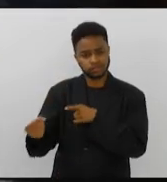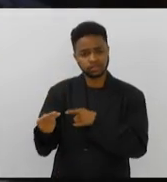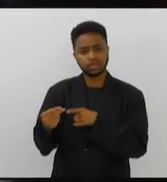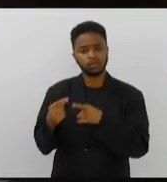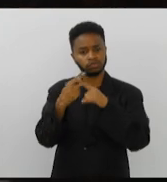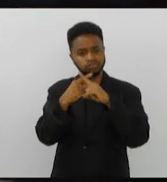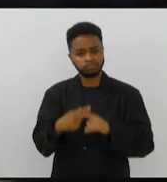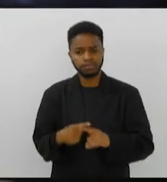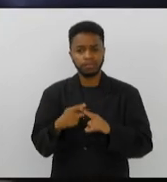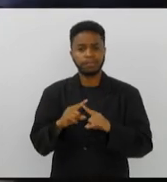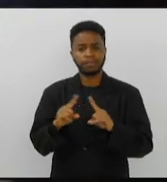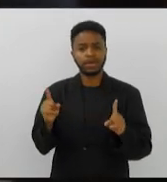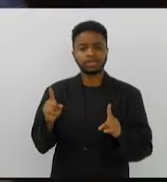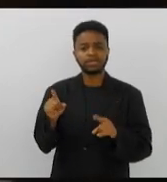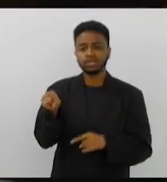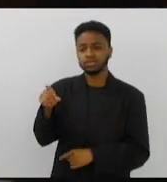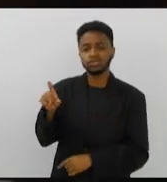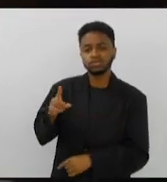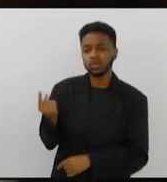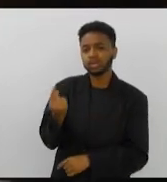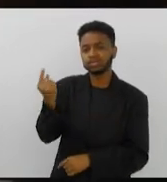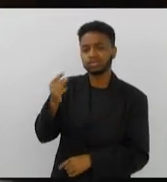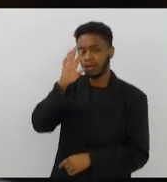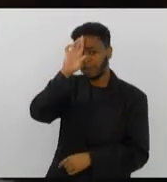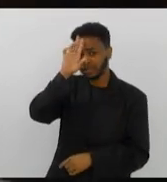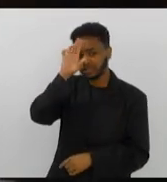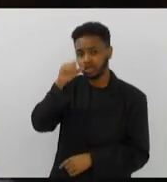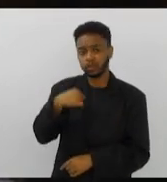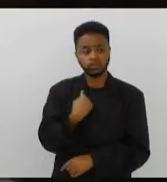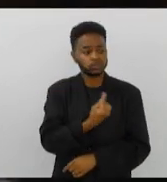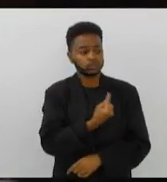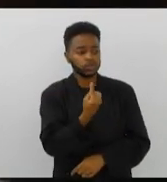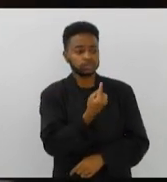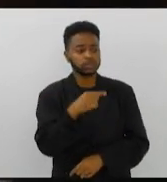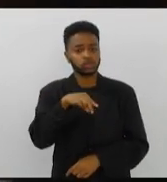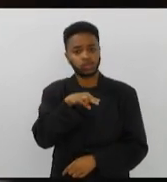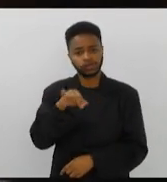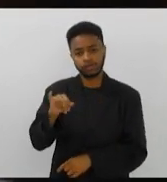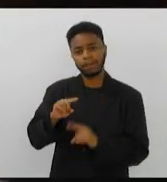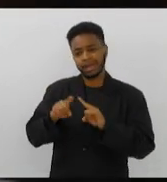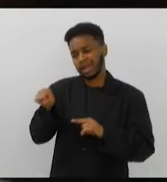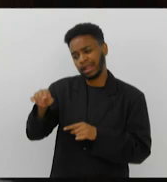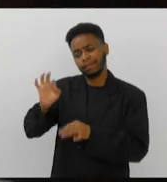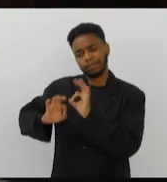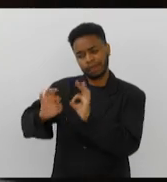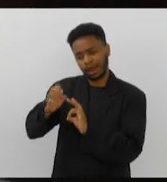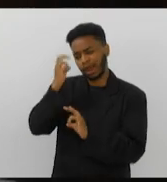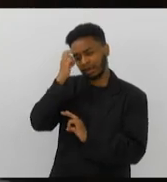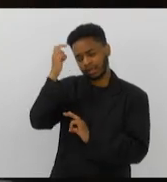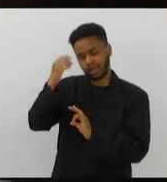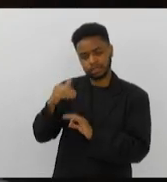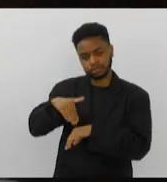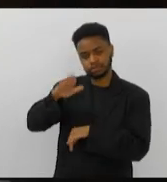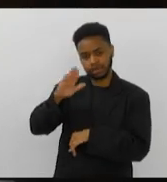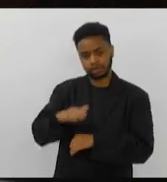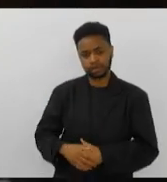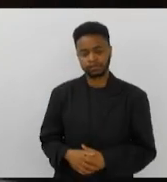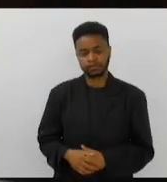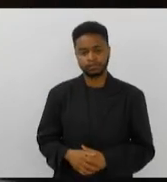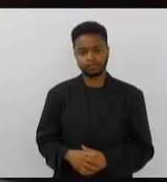Coitadinho sozinho em Mesquita eu sozinho em novoa Iguaçu só que ele mais preparado mais inteligente bom